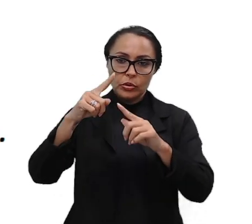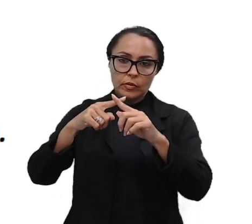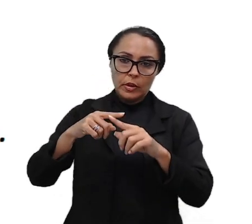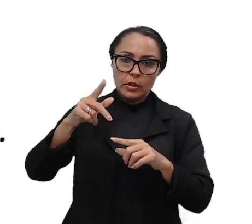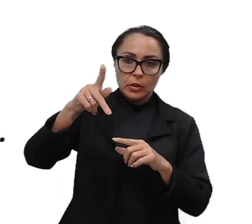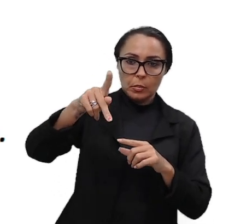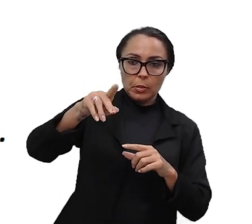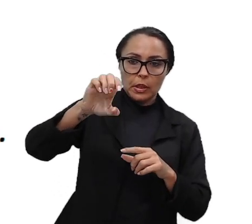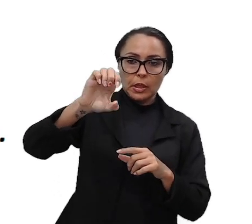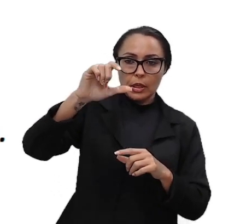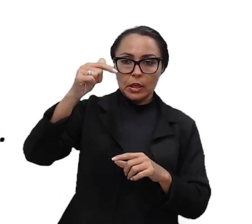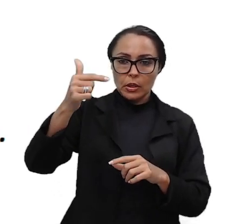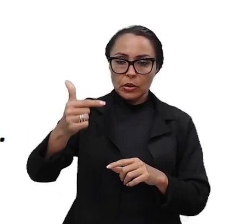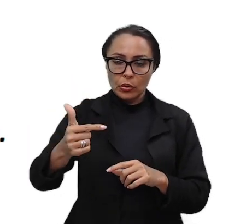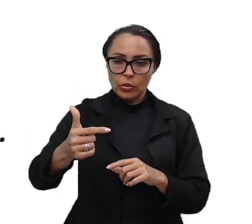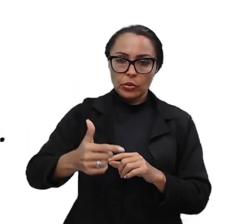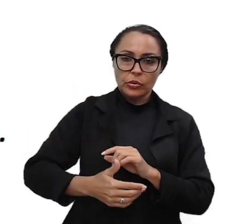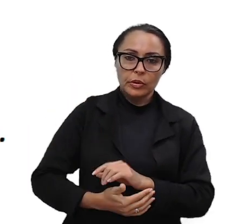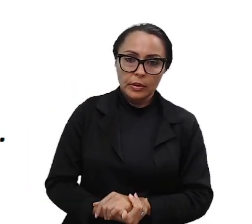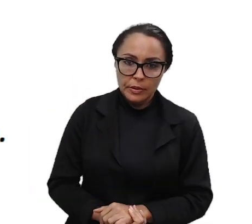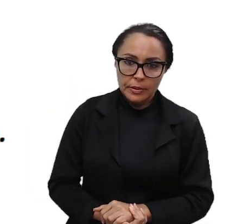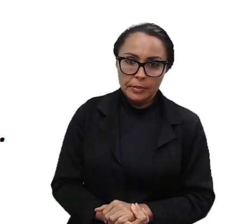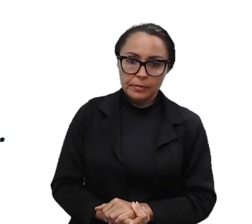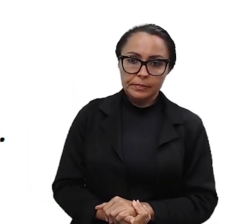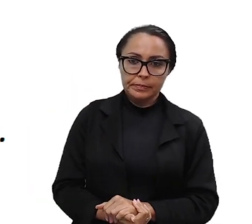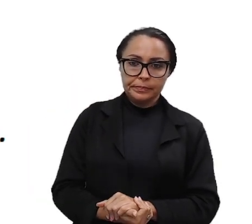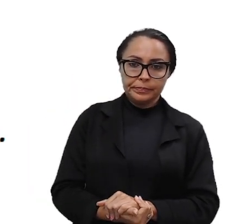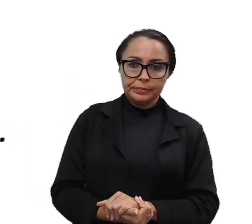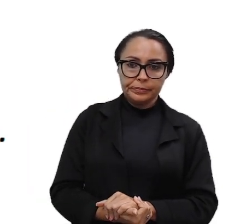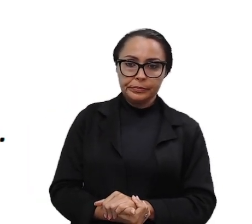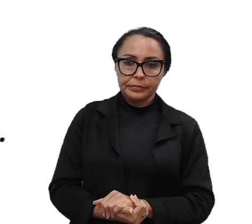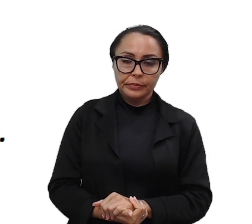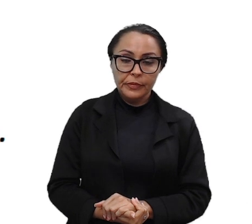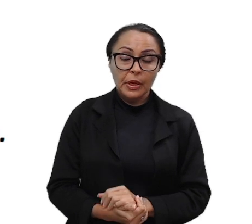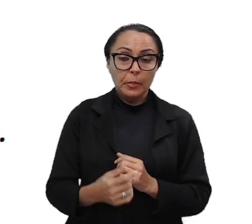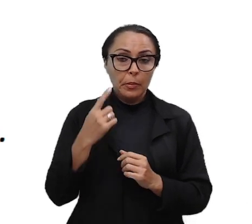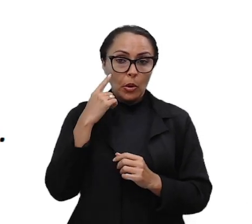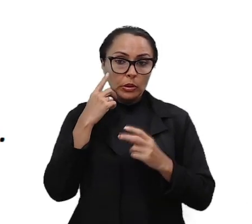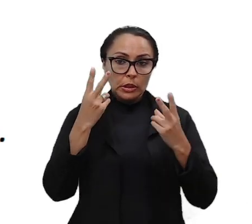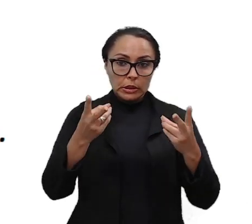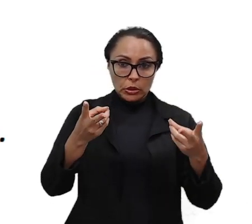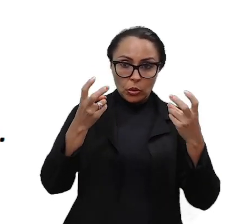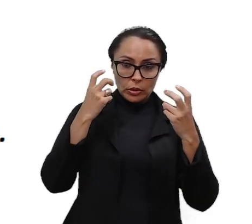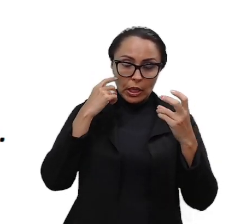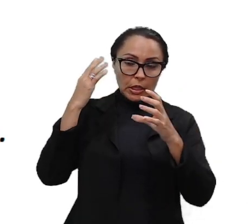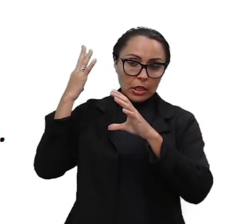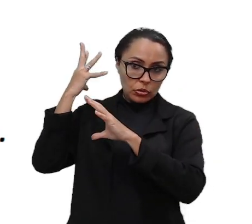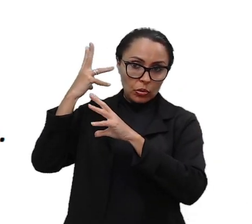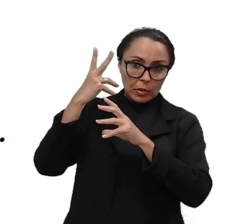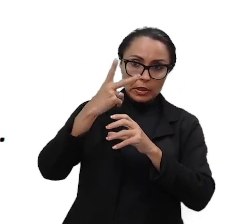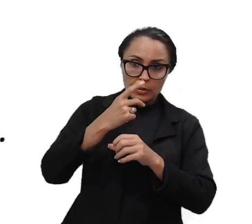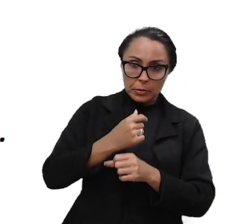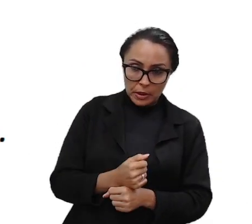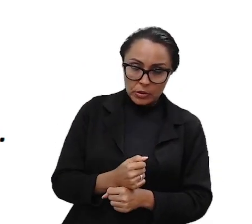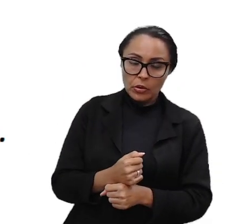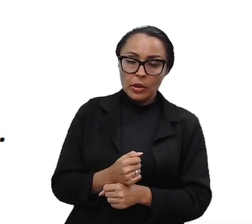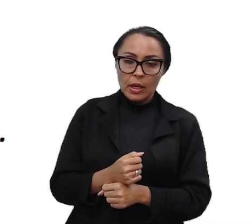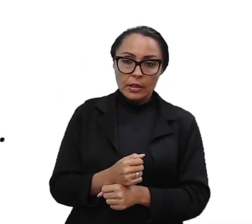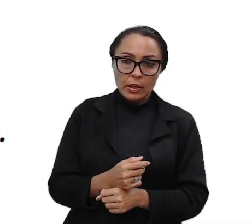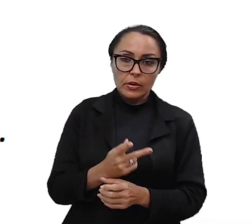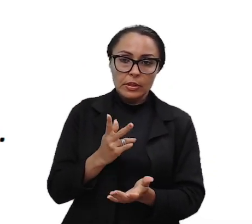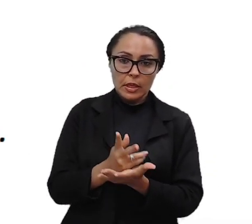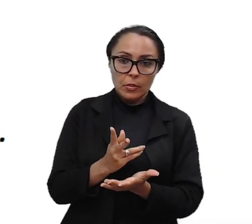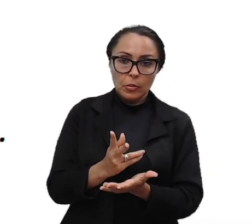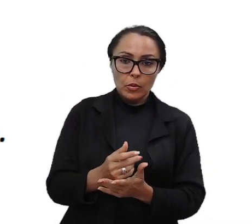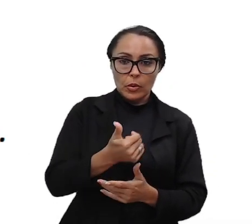produto, ao período, DN é a demanda, e é importante notar que a soma dos pesos deve sempre somar 100%